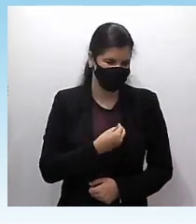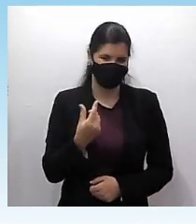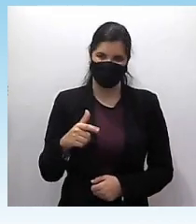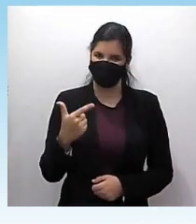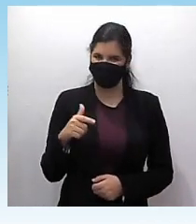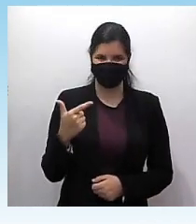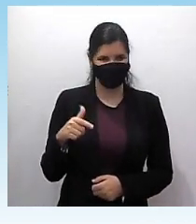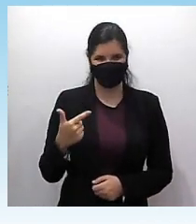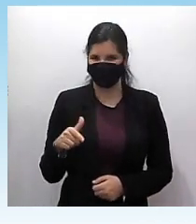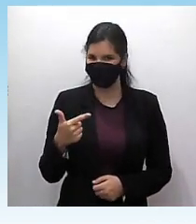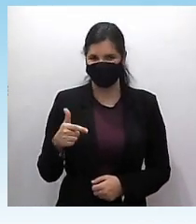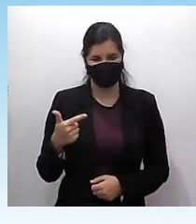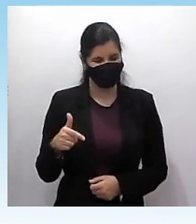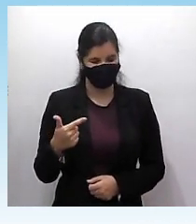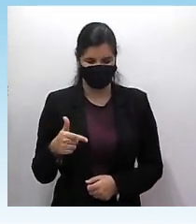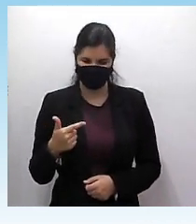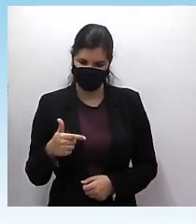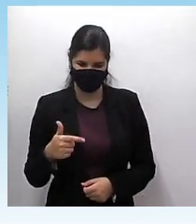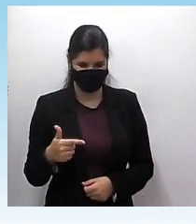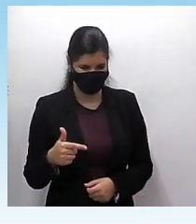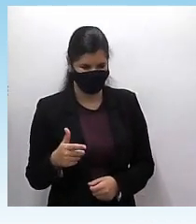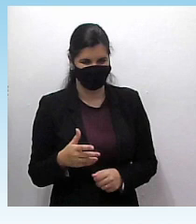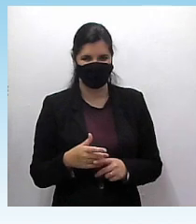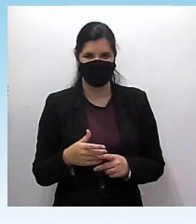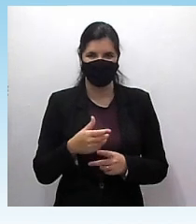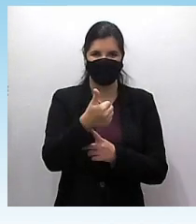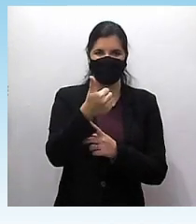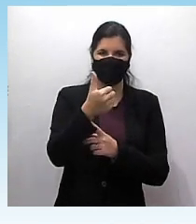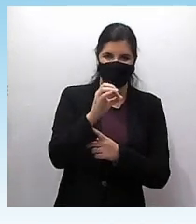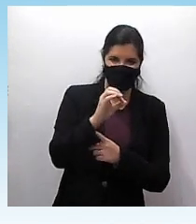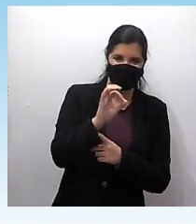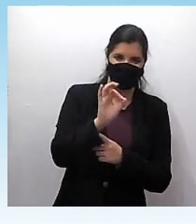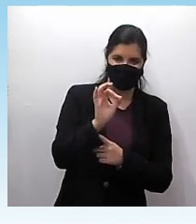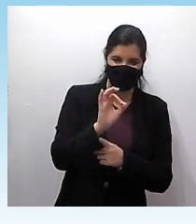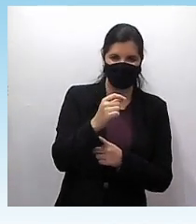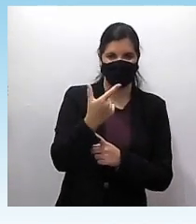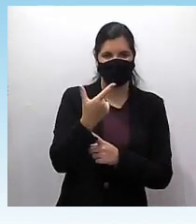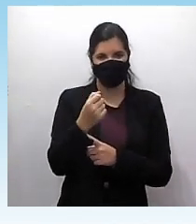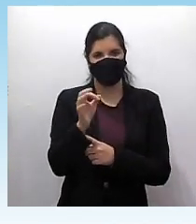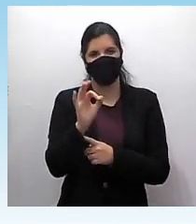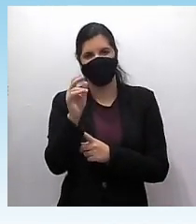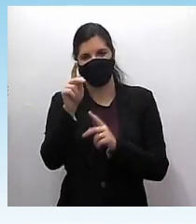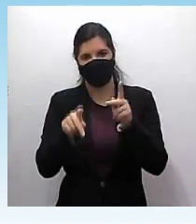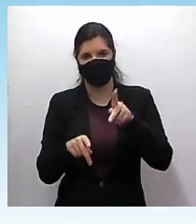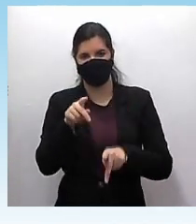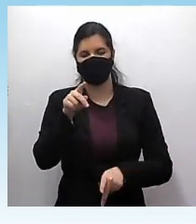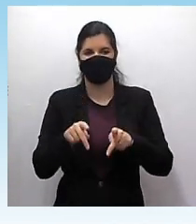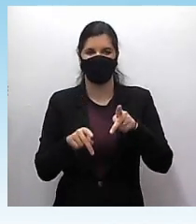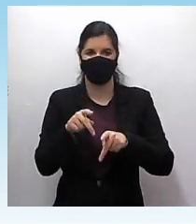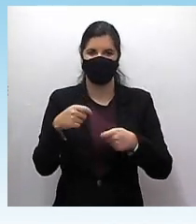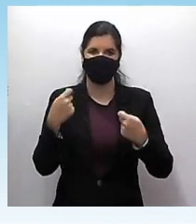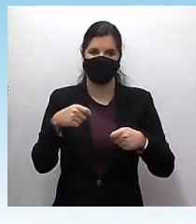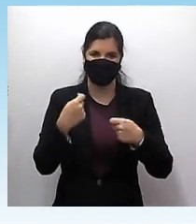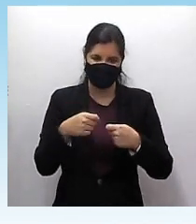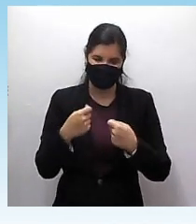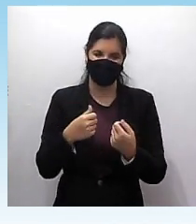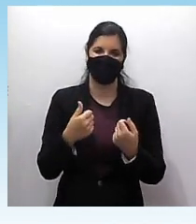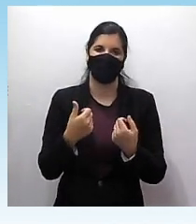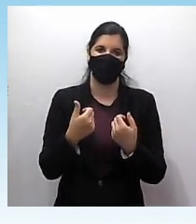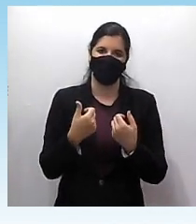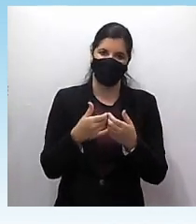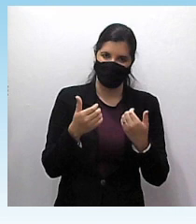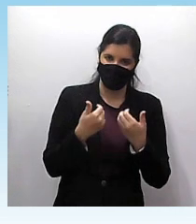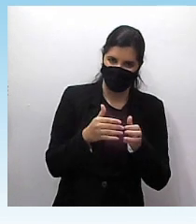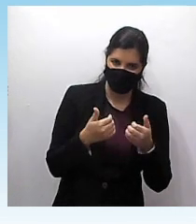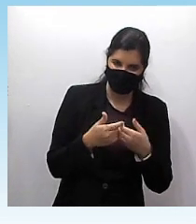Isso é um fato. Tá? Você vai ter 10, 20% da população. Mas a grande maioria, 80%, que precisa pegar transporte público, que